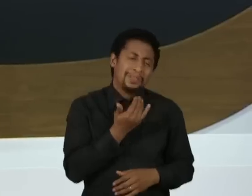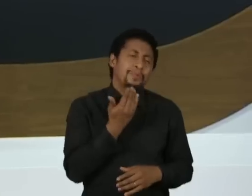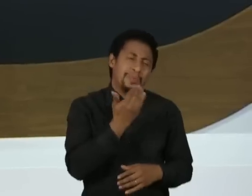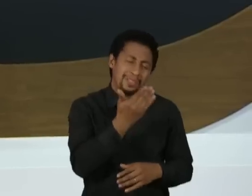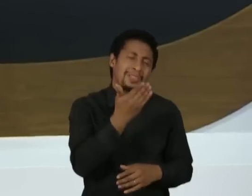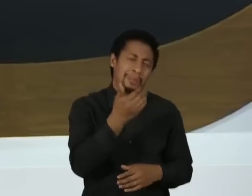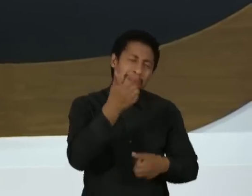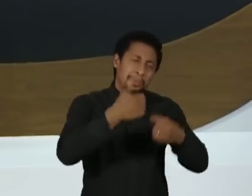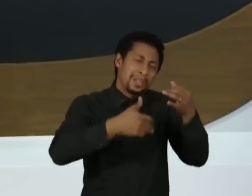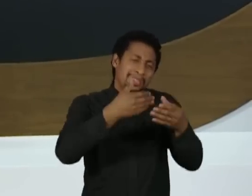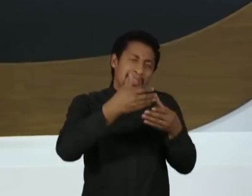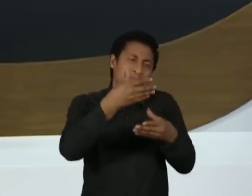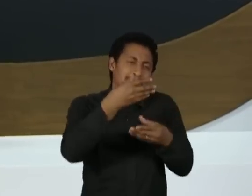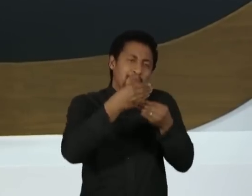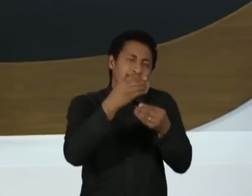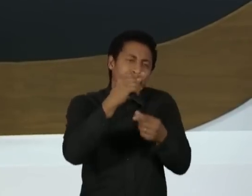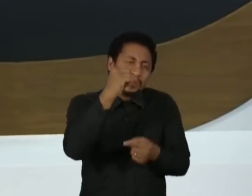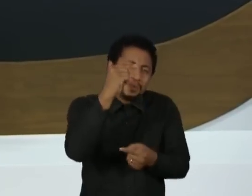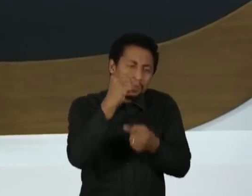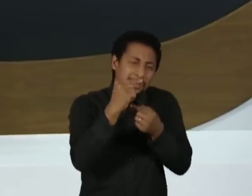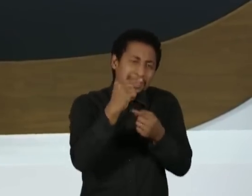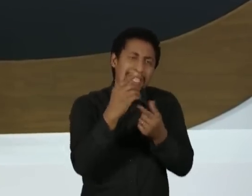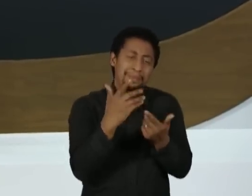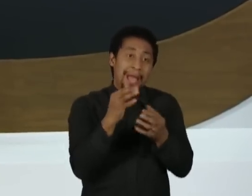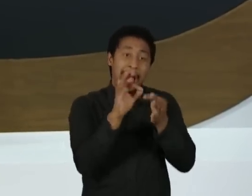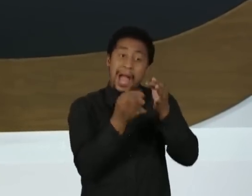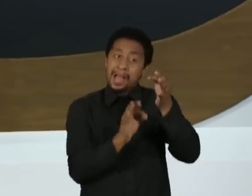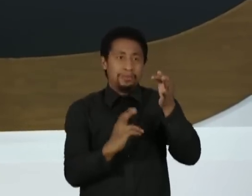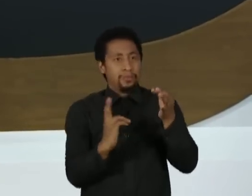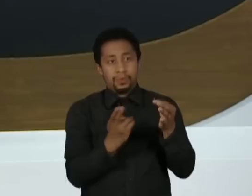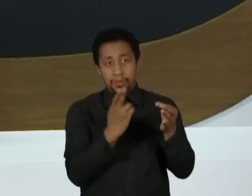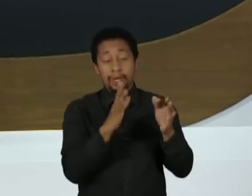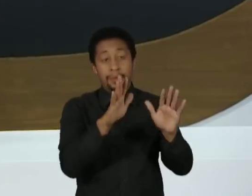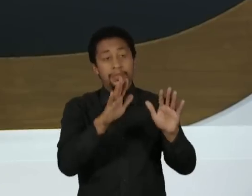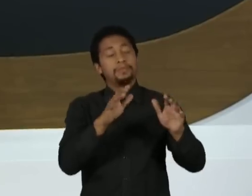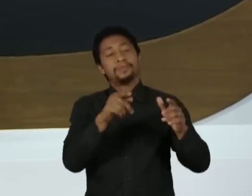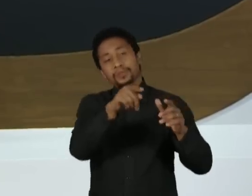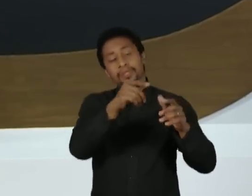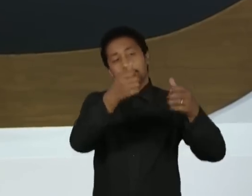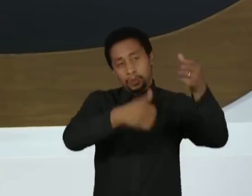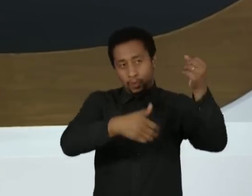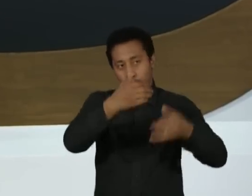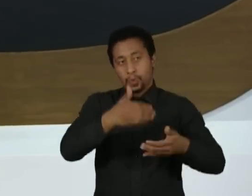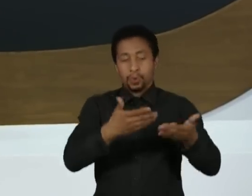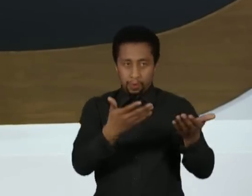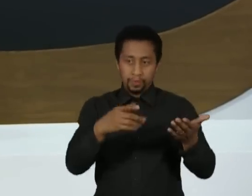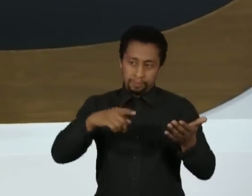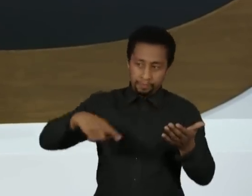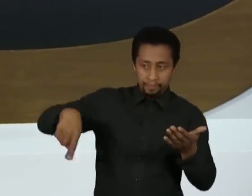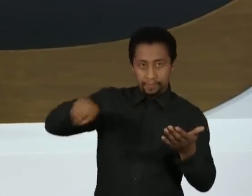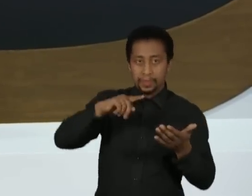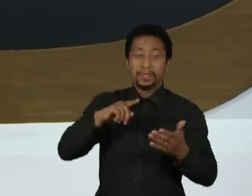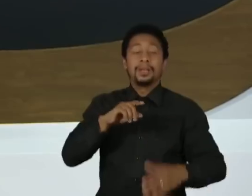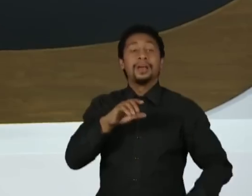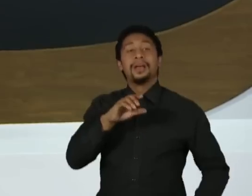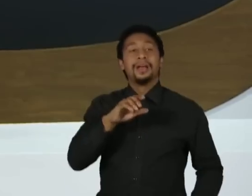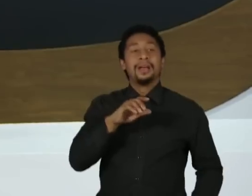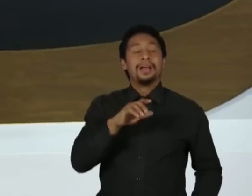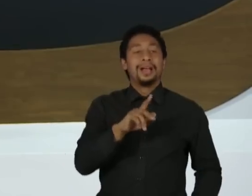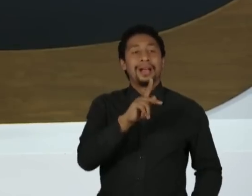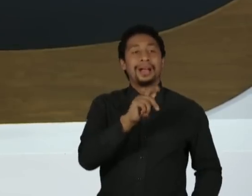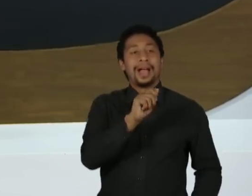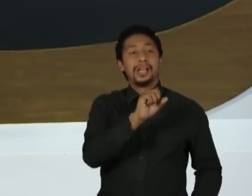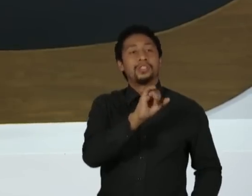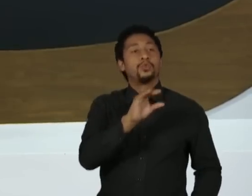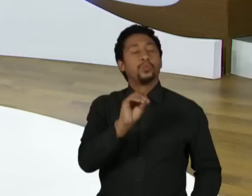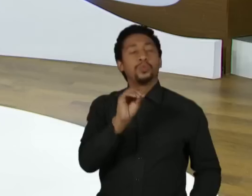relação ao que o Bernardo perguntou, antes de passar para o Flávio, nessa sua tese do conluio, qual seria o interesse do ministro Cássio Nunes Marques em fazer parte